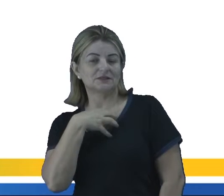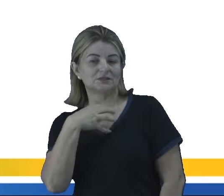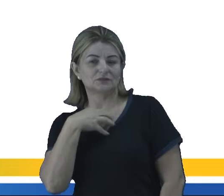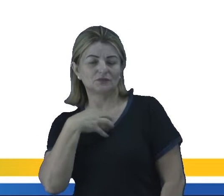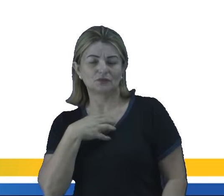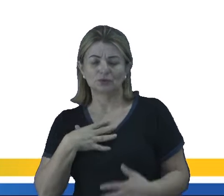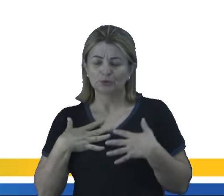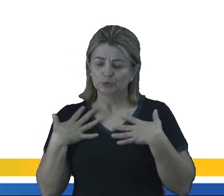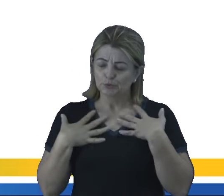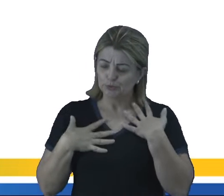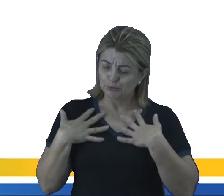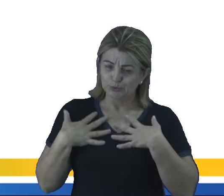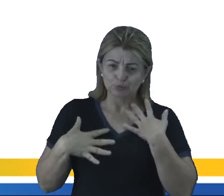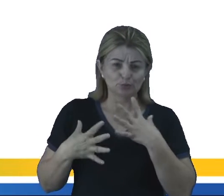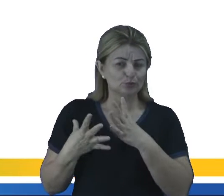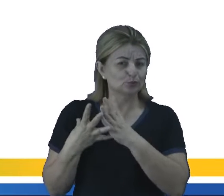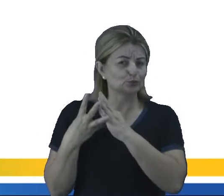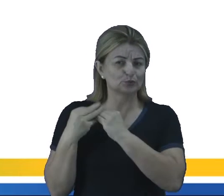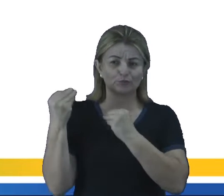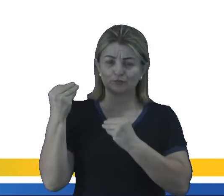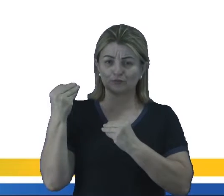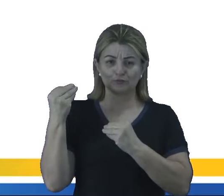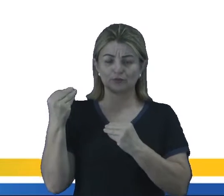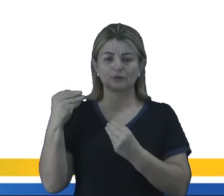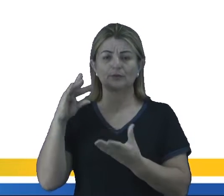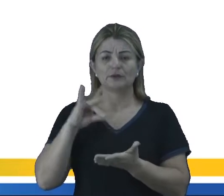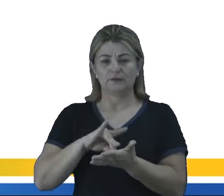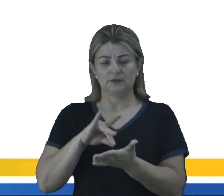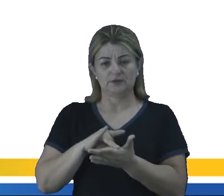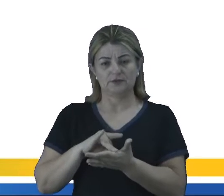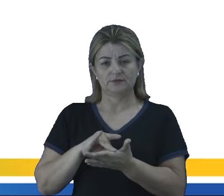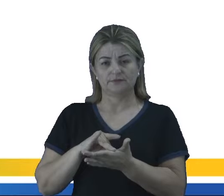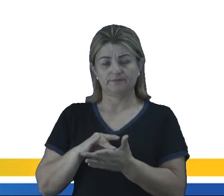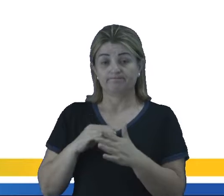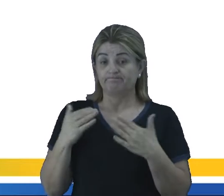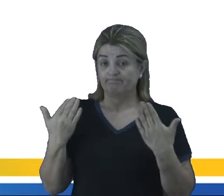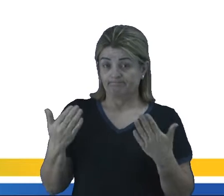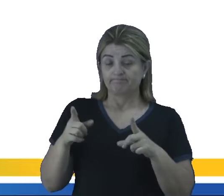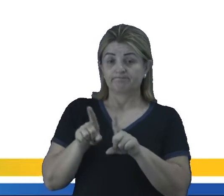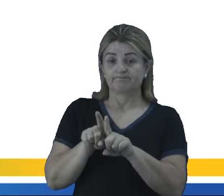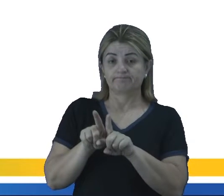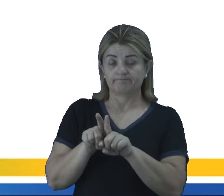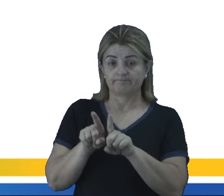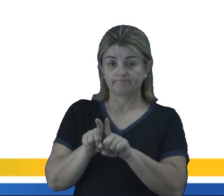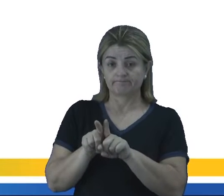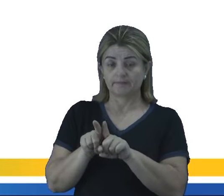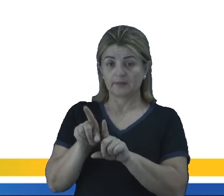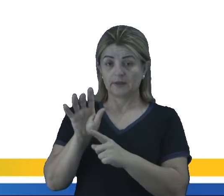Estrutura de soneto é fixa, tá bom? Ele sempre vai se apresentar dessa forma, tá?